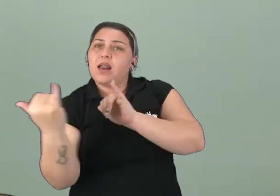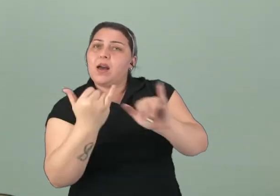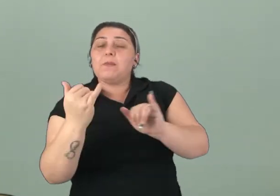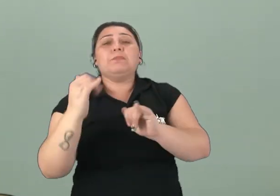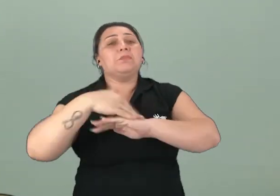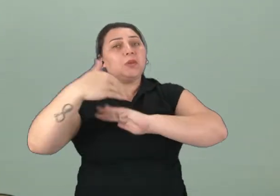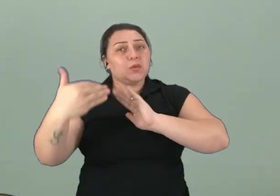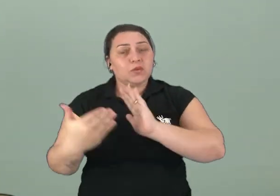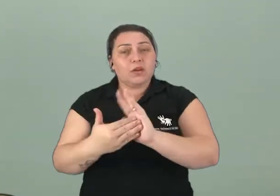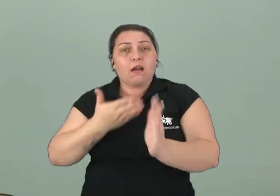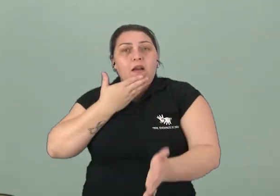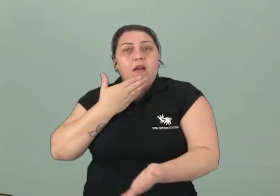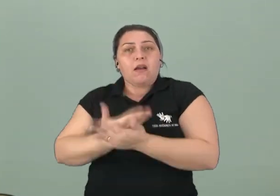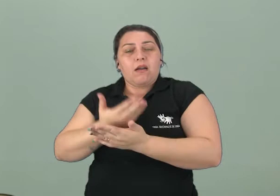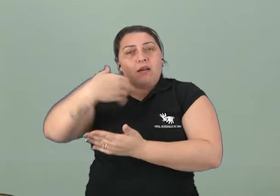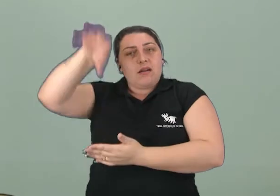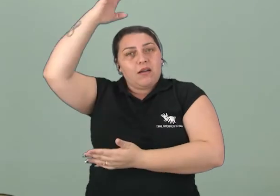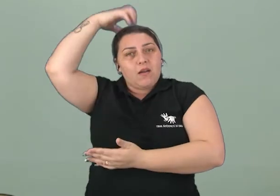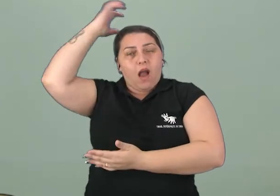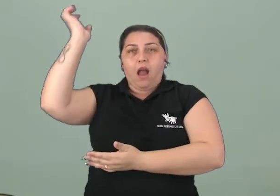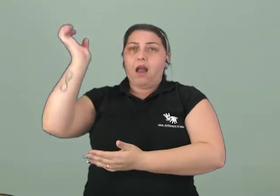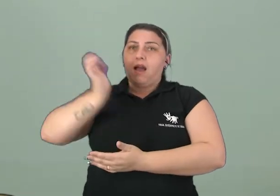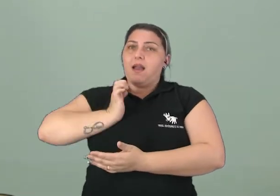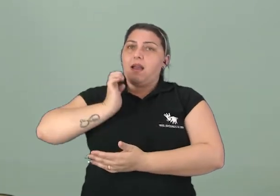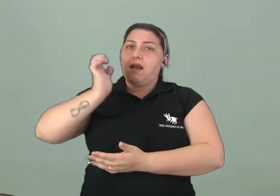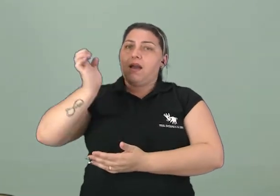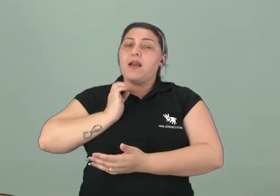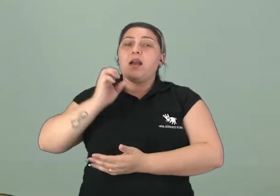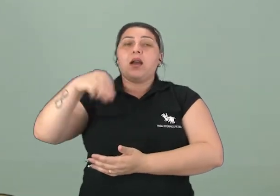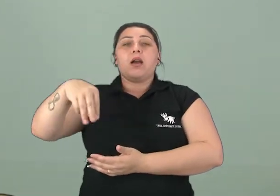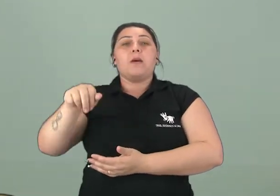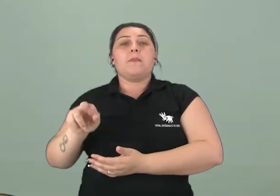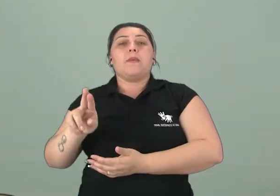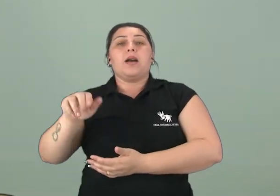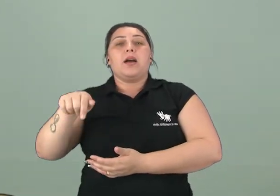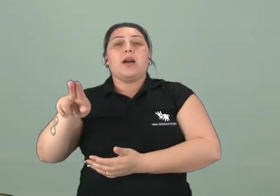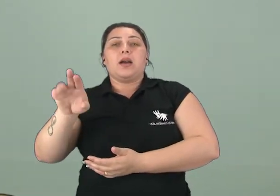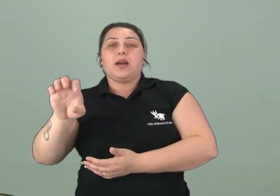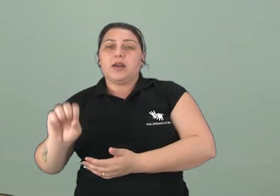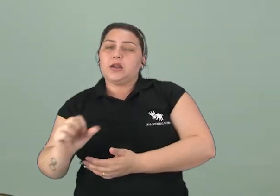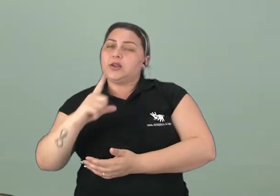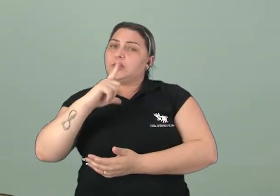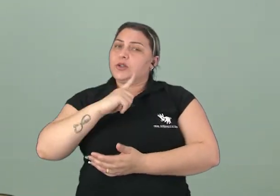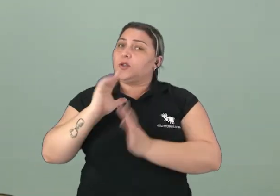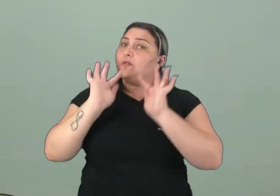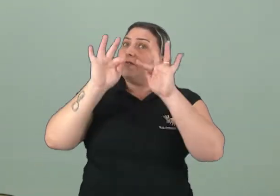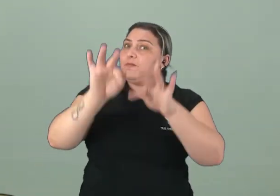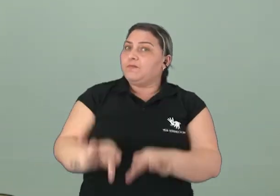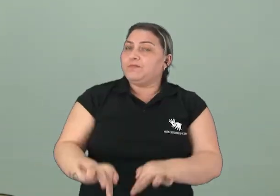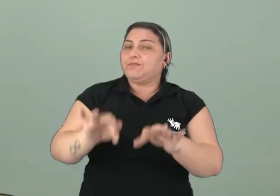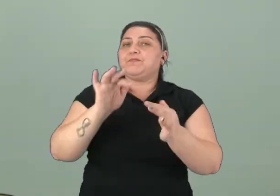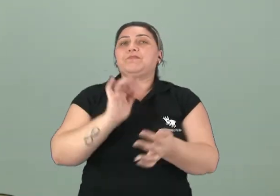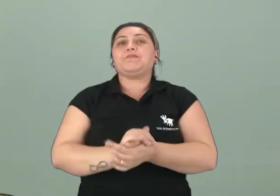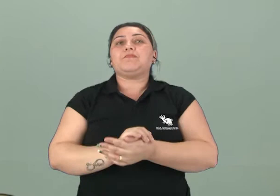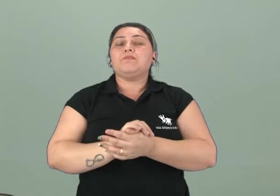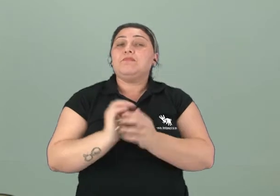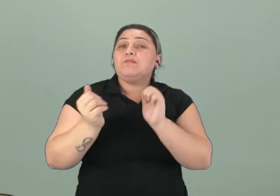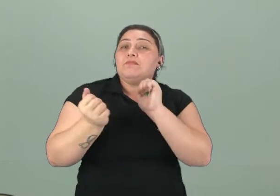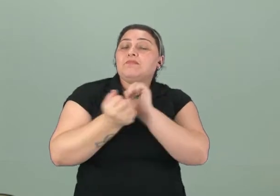deixando repase com tanta riqueza que o Marquês possuía finalmente